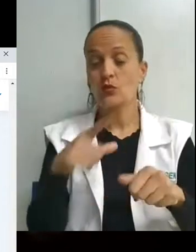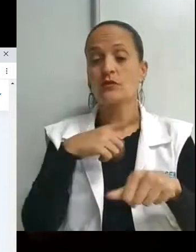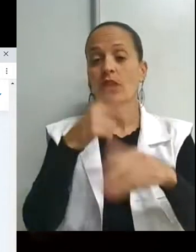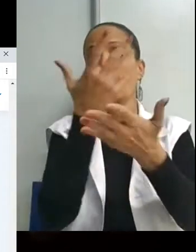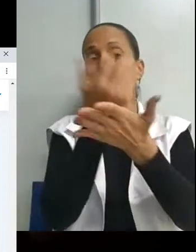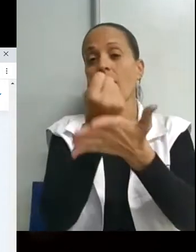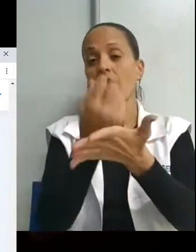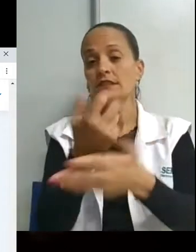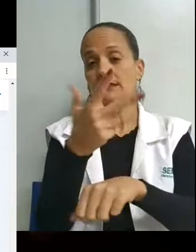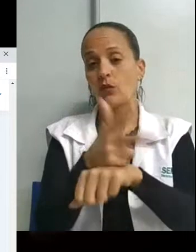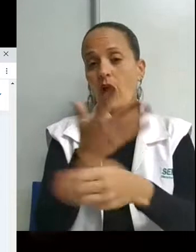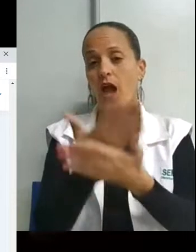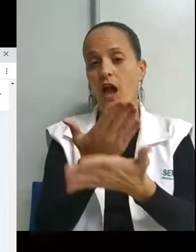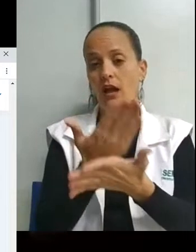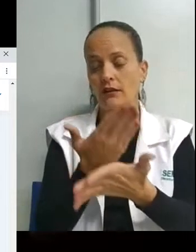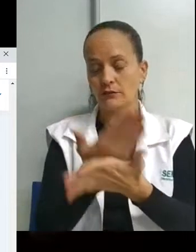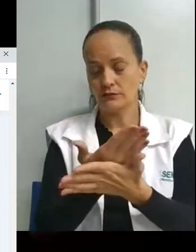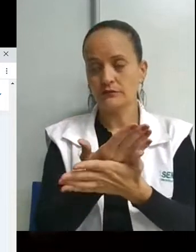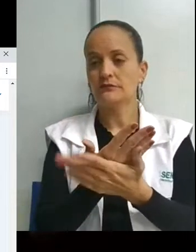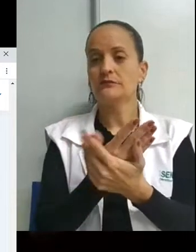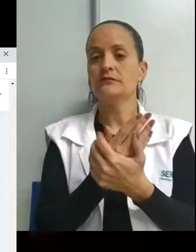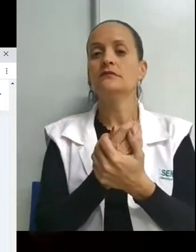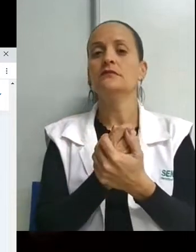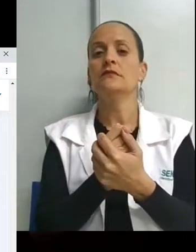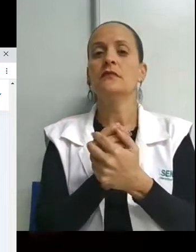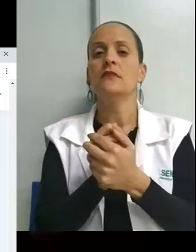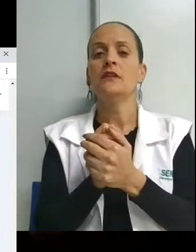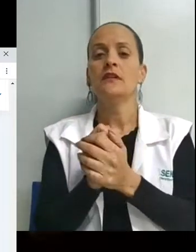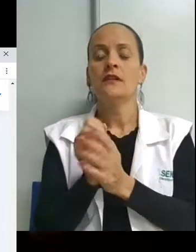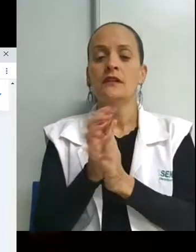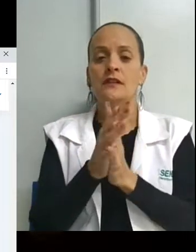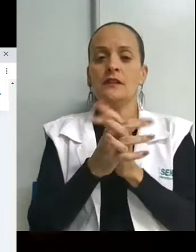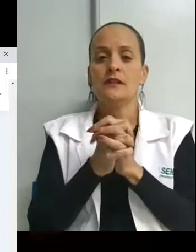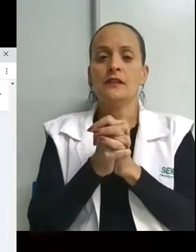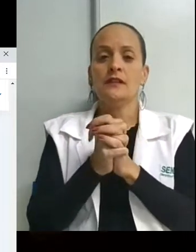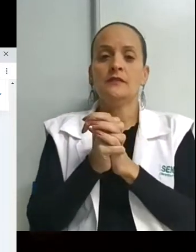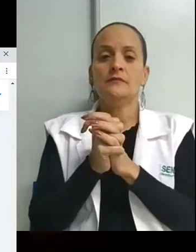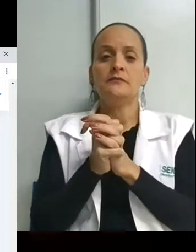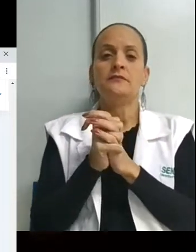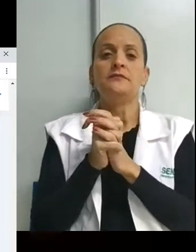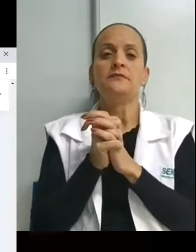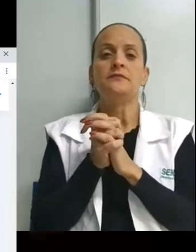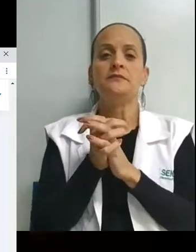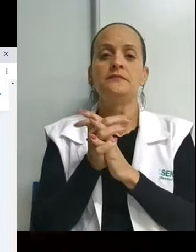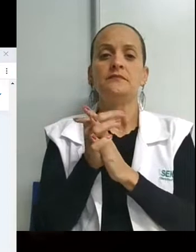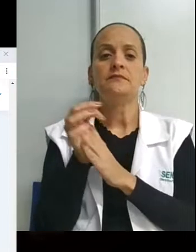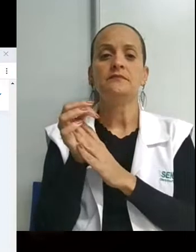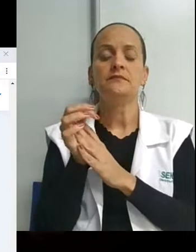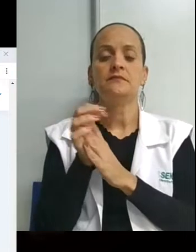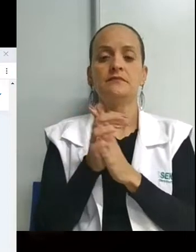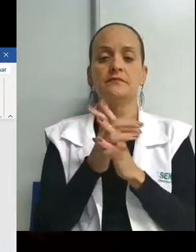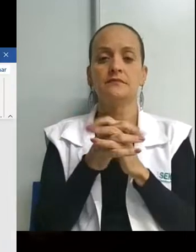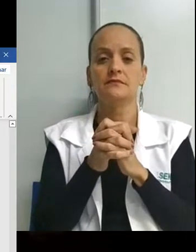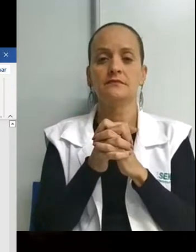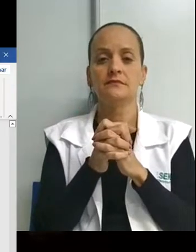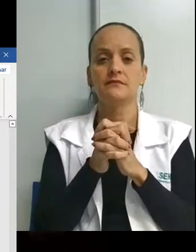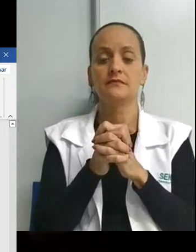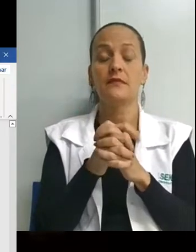8 e 9 fizemos a SAP 1, na web 10 fizemos a SAP 2 e na web de hoje nós fizemos a SAP o